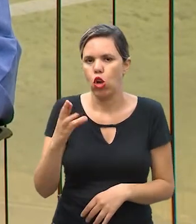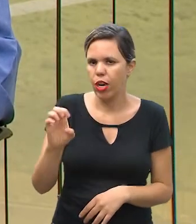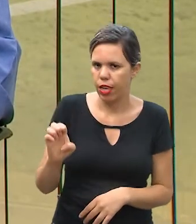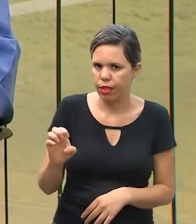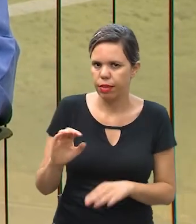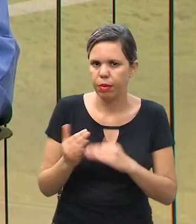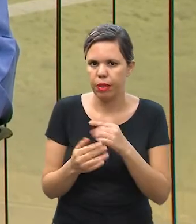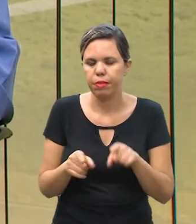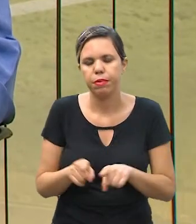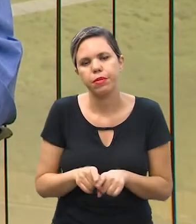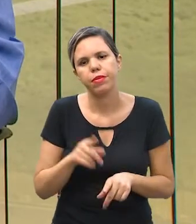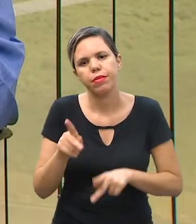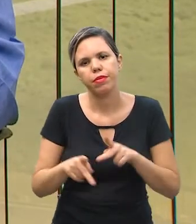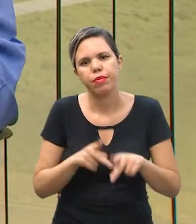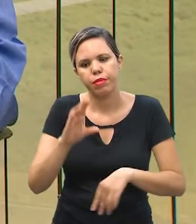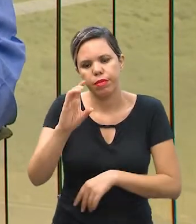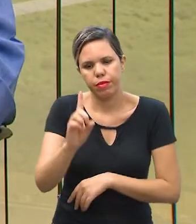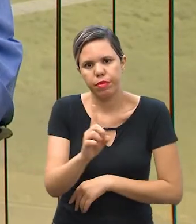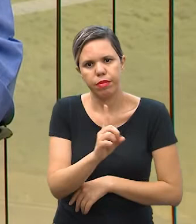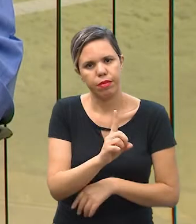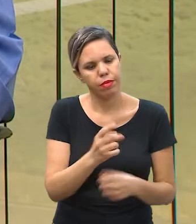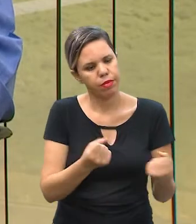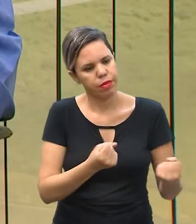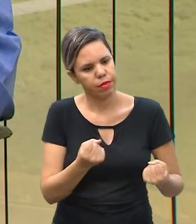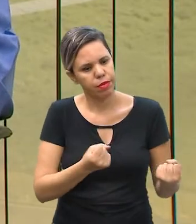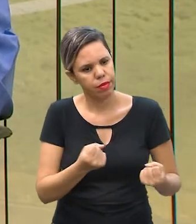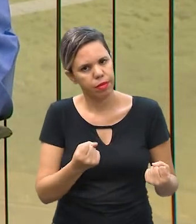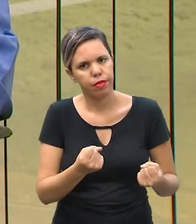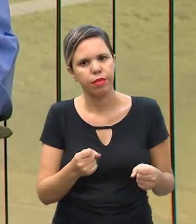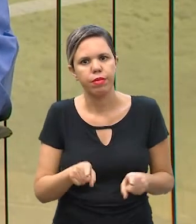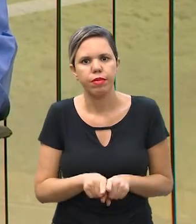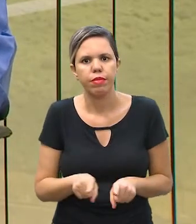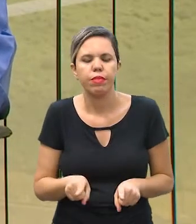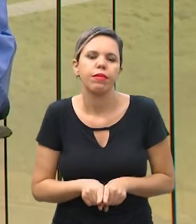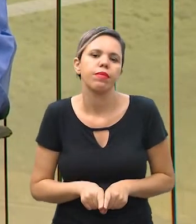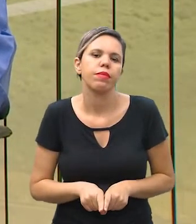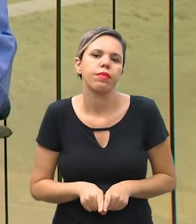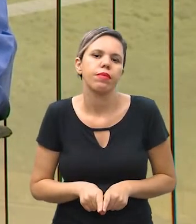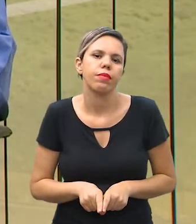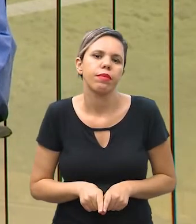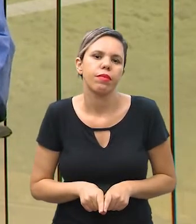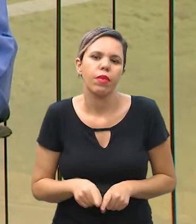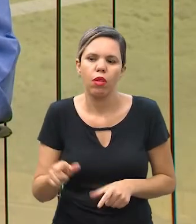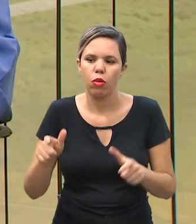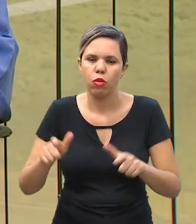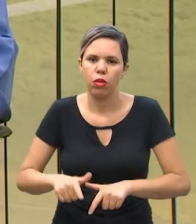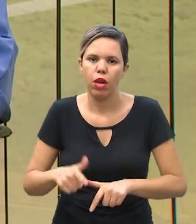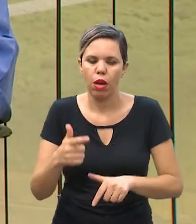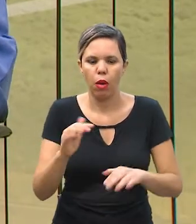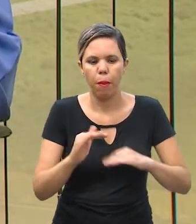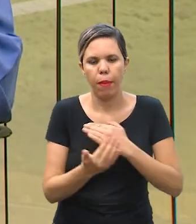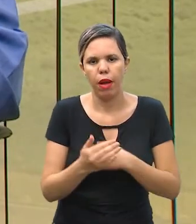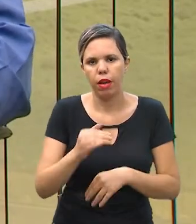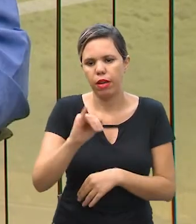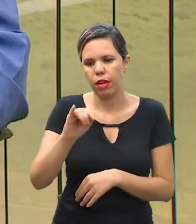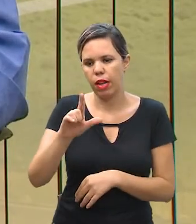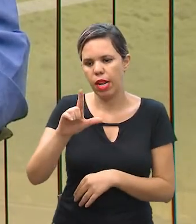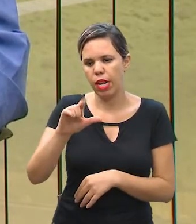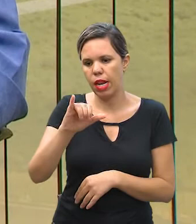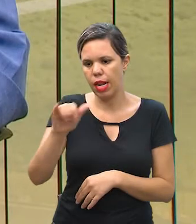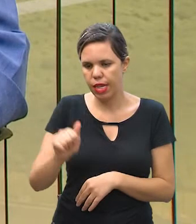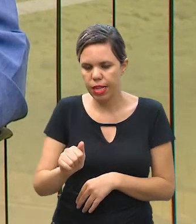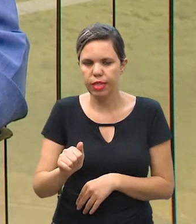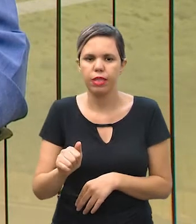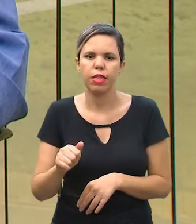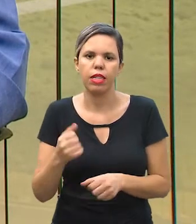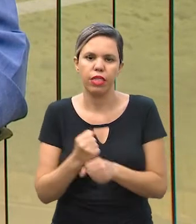E o cidadão, ele vinha com um carro, ele estava construindo, né, no Jardim Lisa, né? Aí ele ia trabalhar.